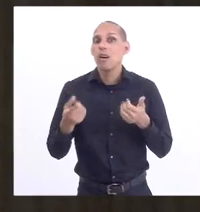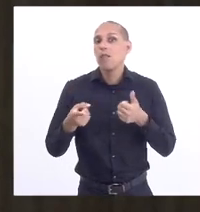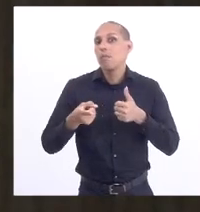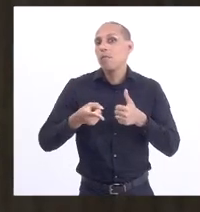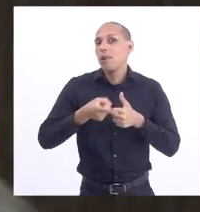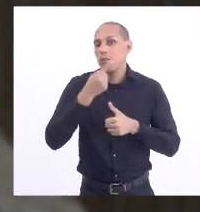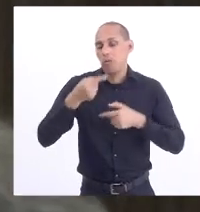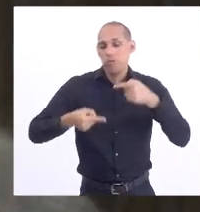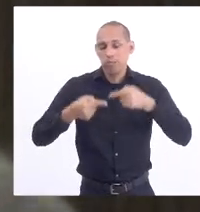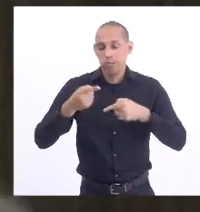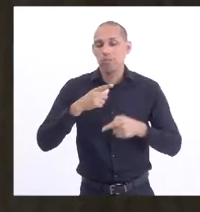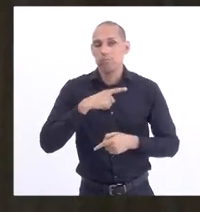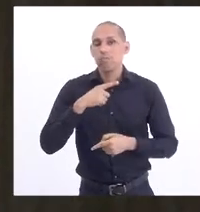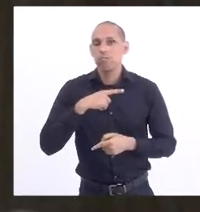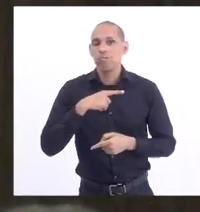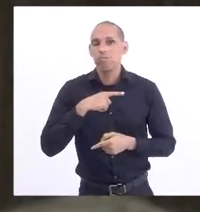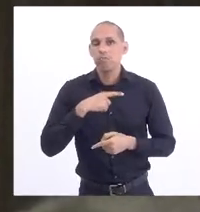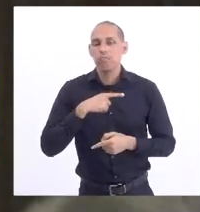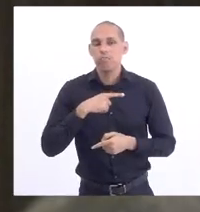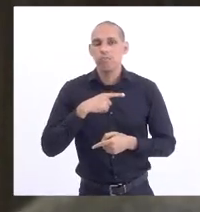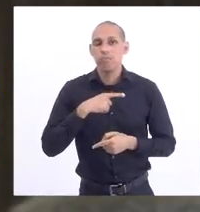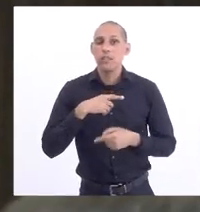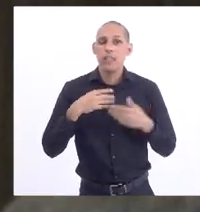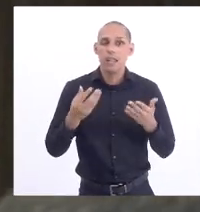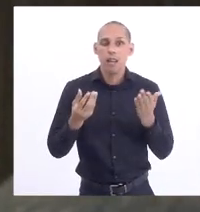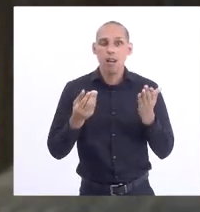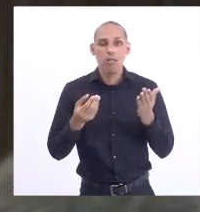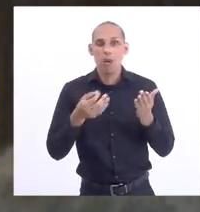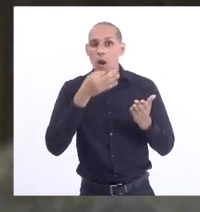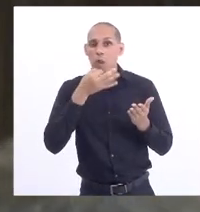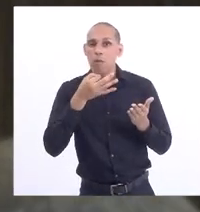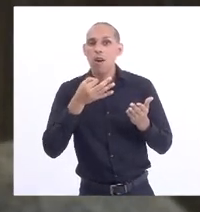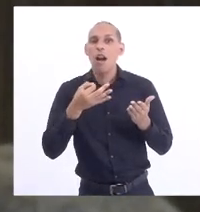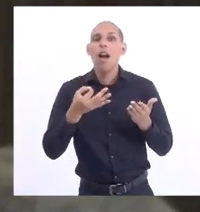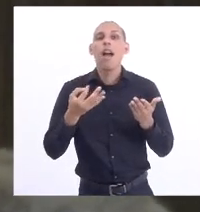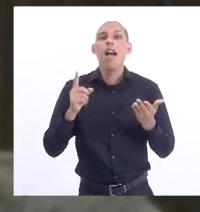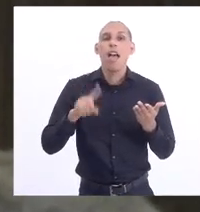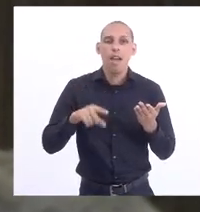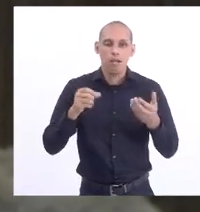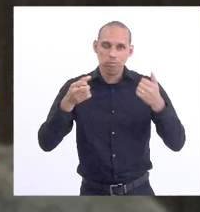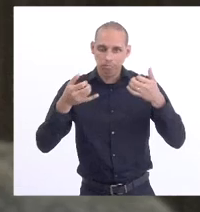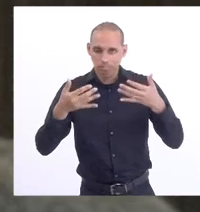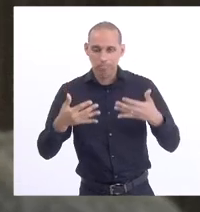primeira. Assim posto, o parecer é o que segue.